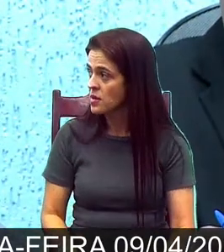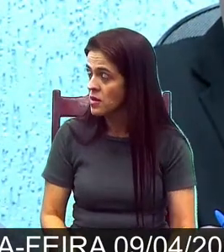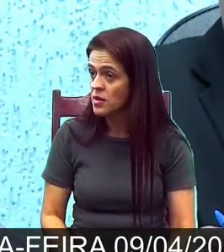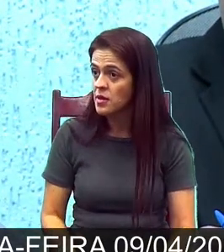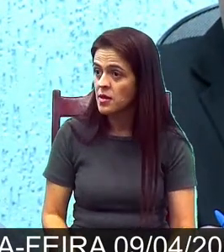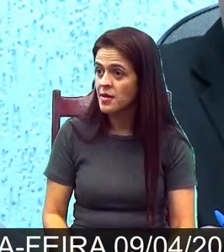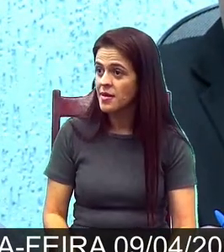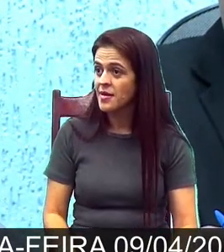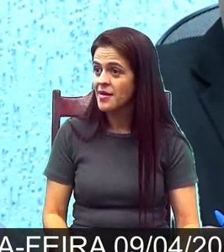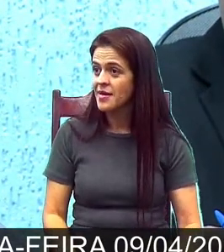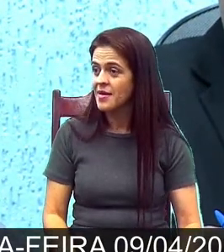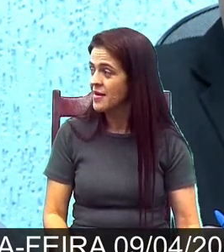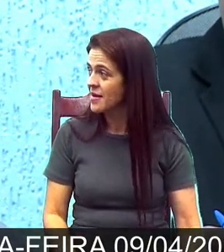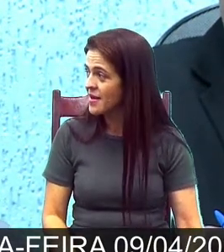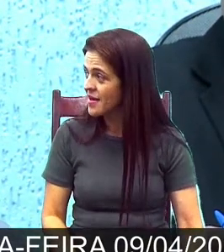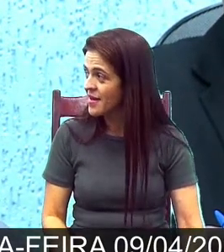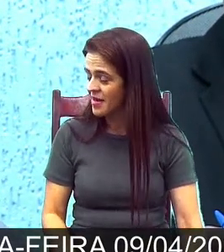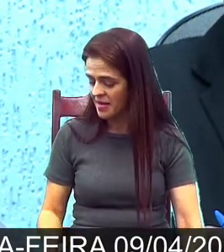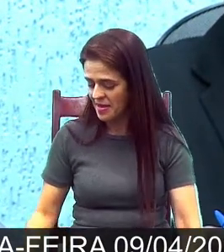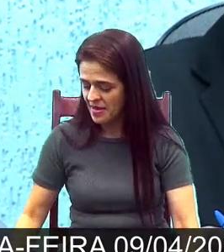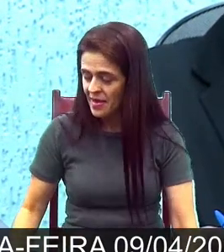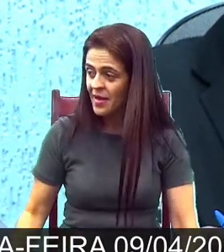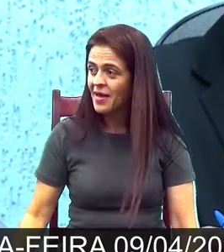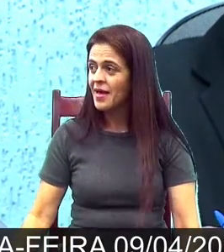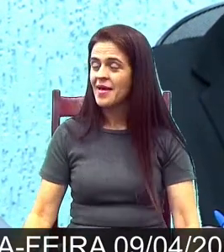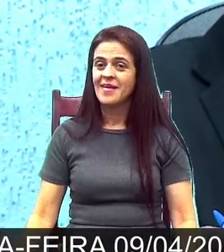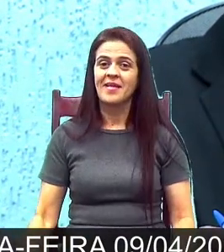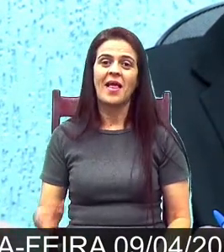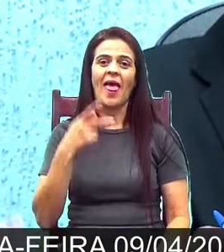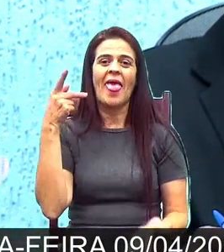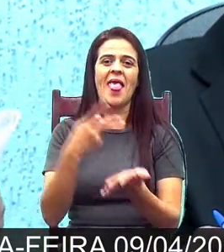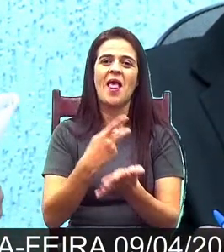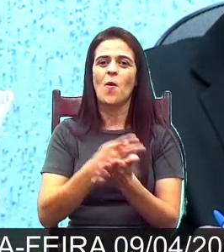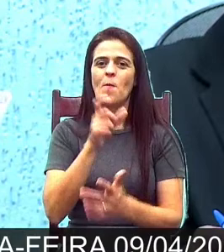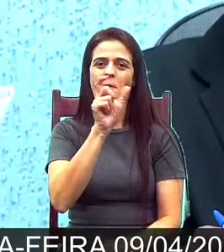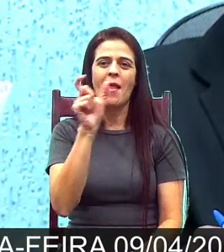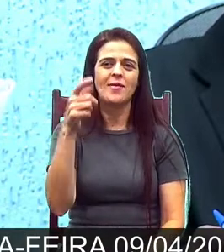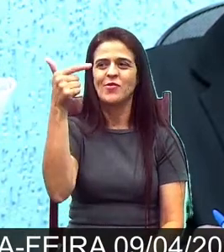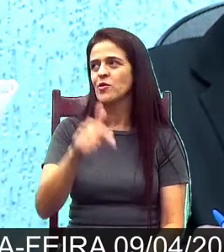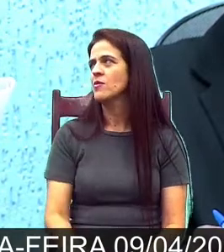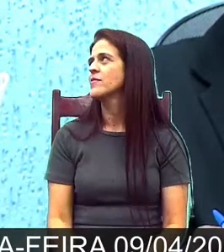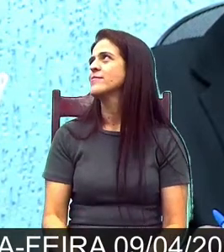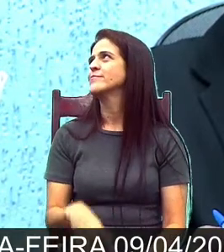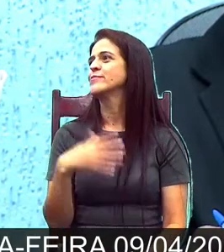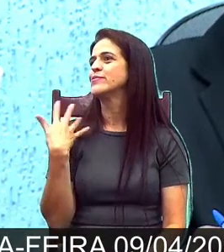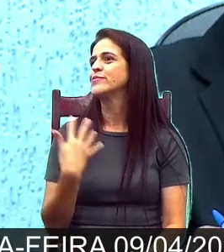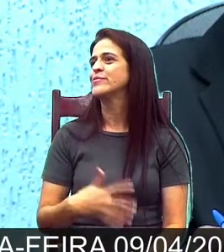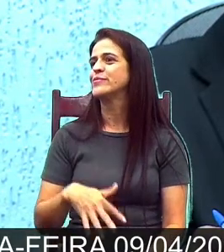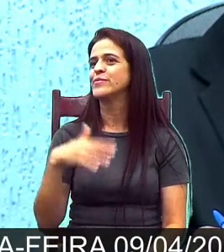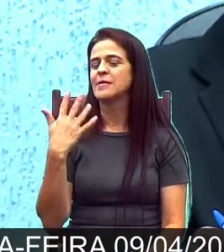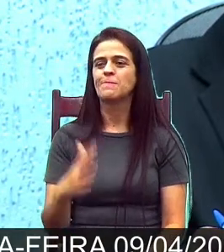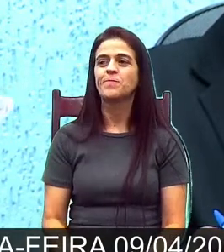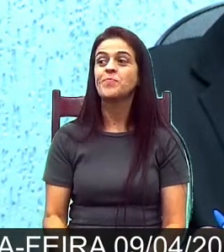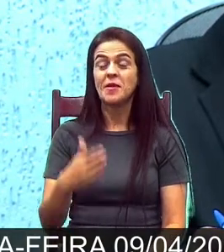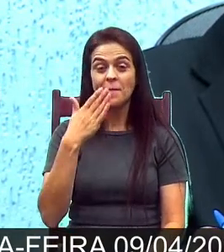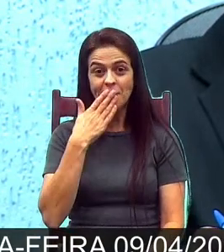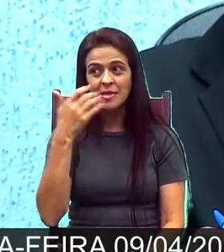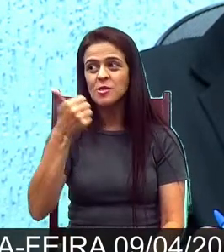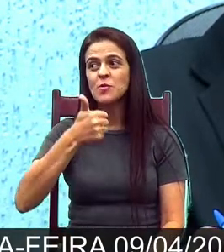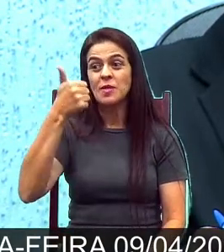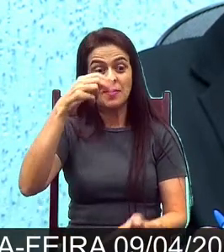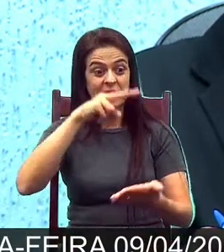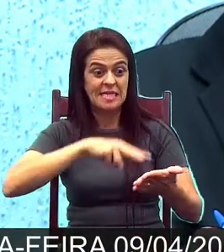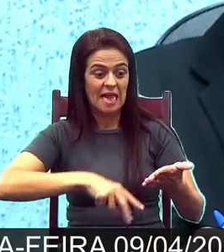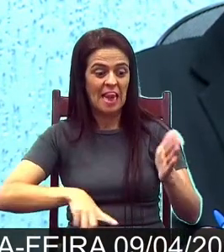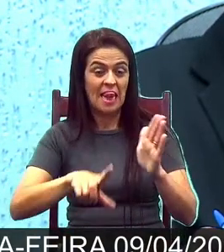emissão dos pareceres. A emissão dos pareceres. Hoje não está um bom dia, não. Peço ao primeiro secretário que faça a leitura do projeto de decreto